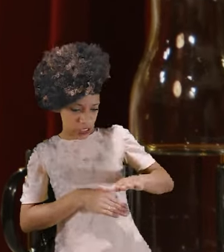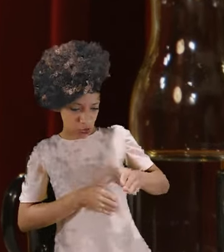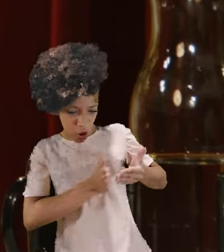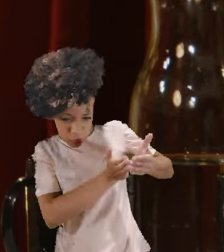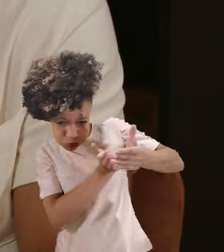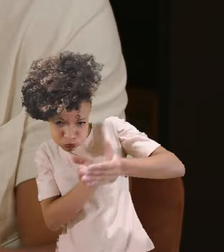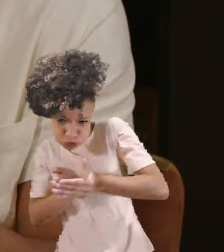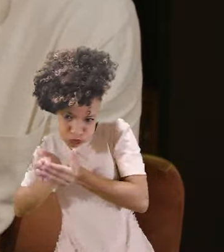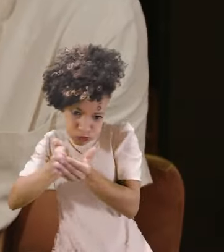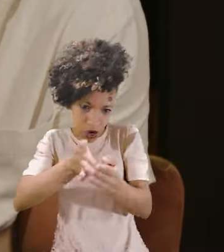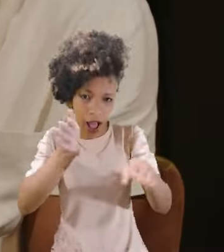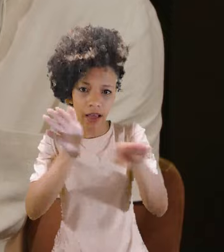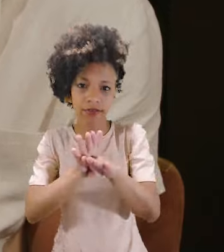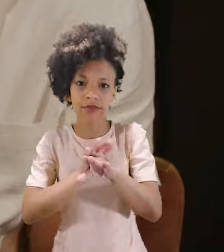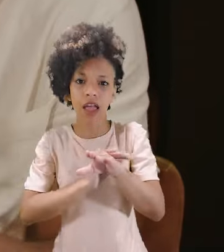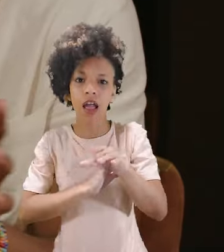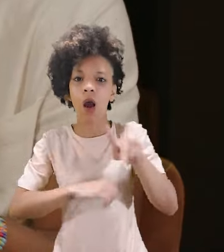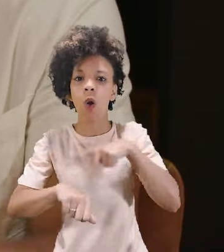Portugal vai